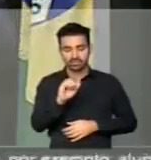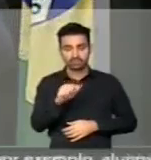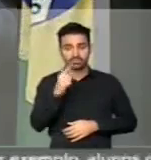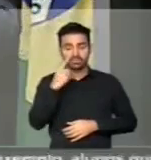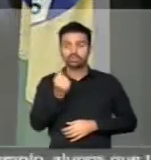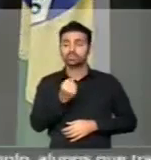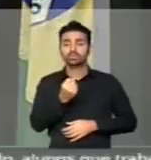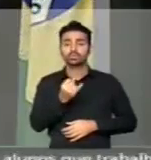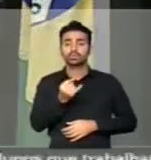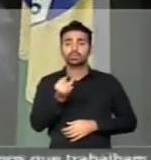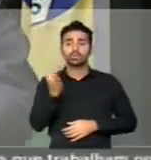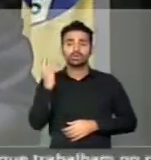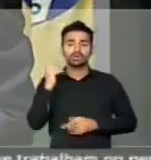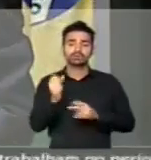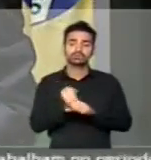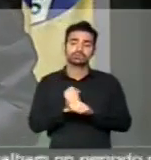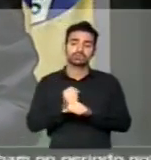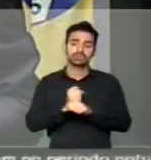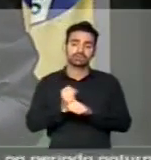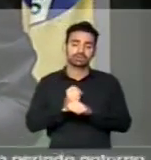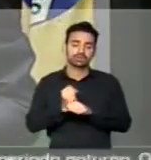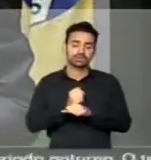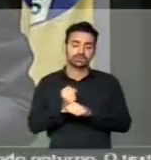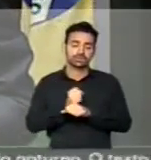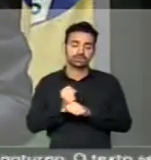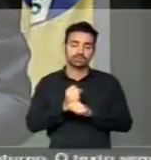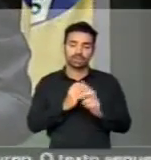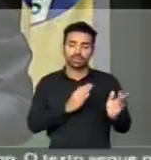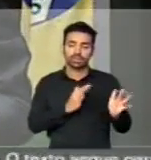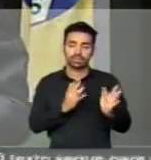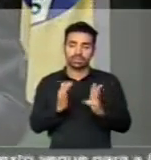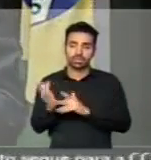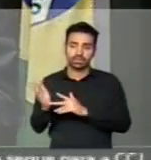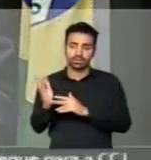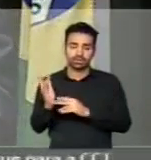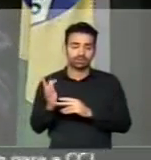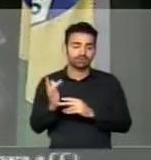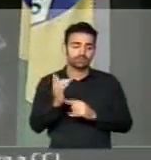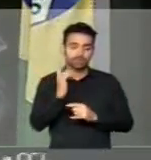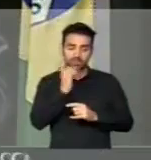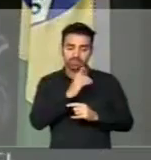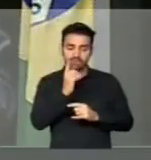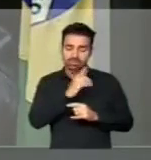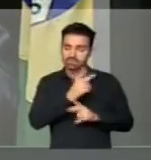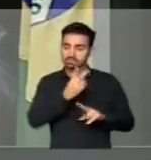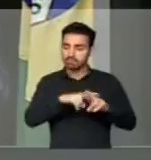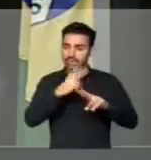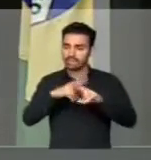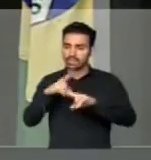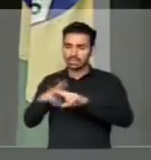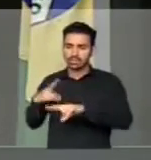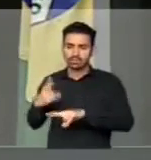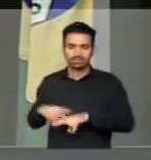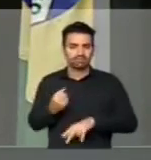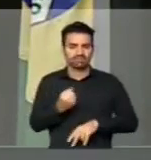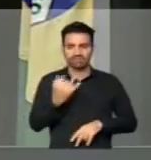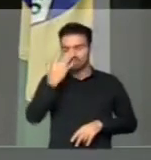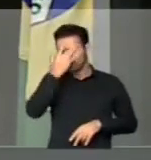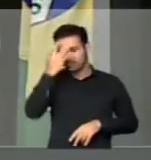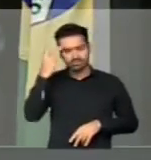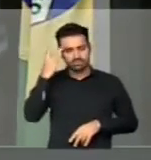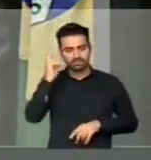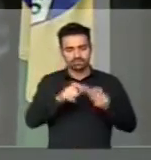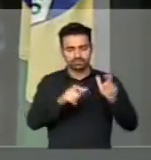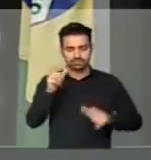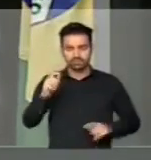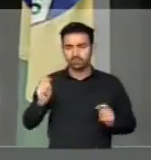quantos centenas de anos seriam necessários para punir vários dos personagens, dos protagonistas desse crime. Permite